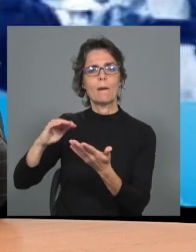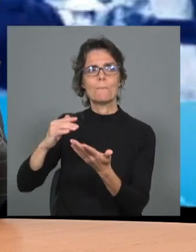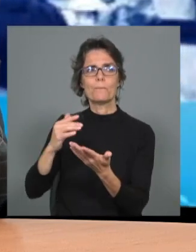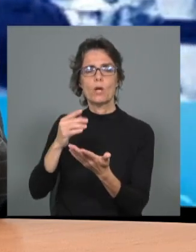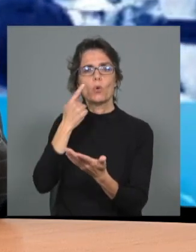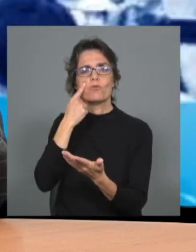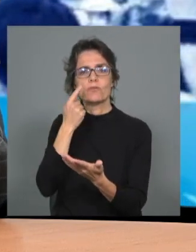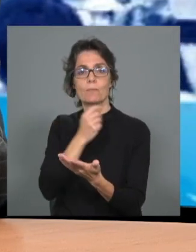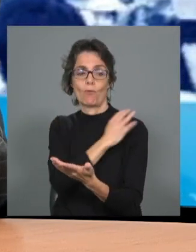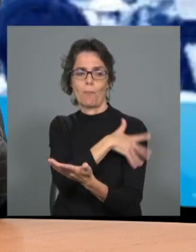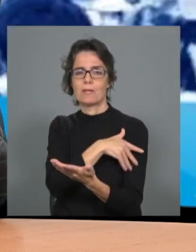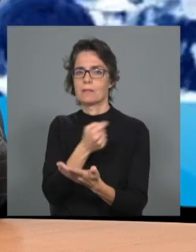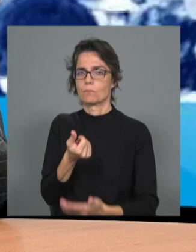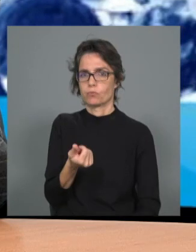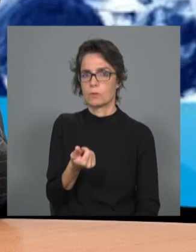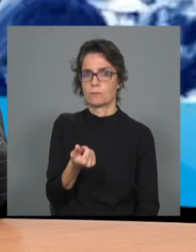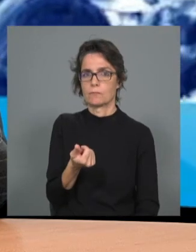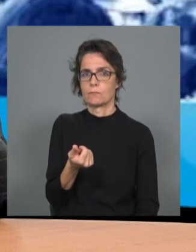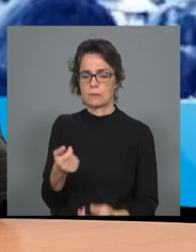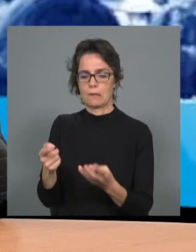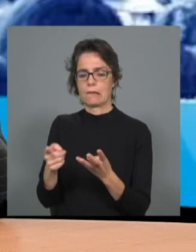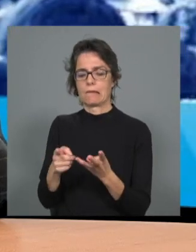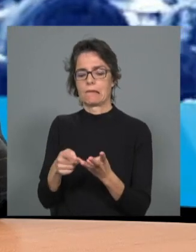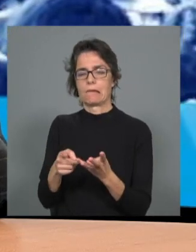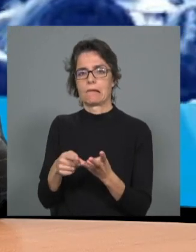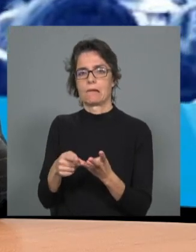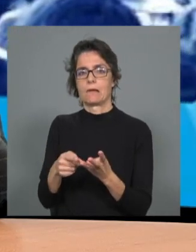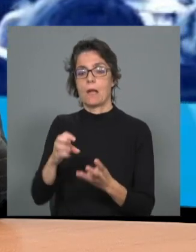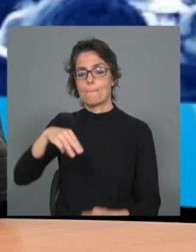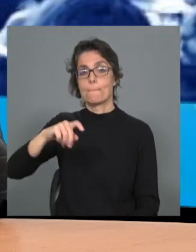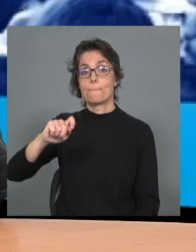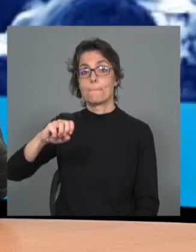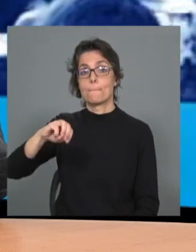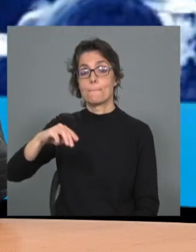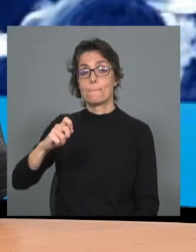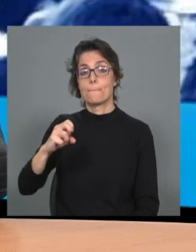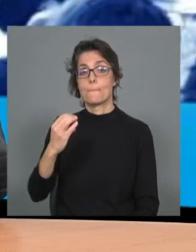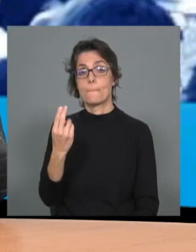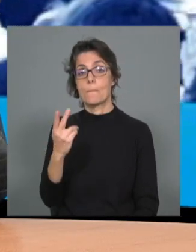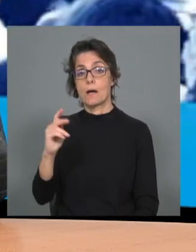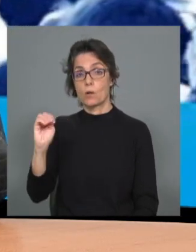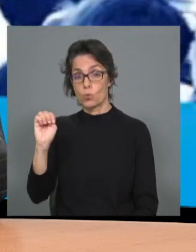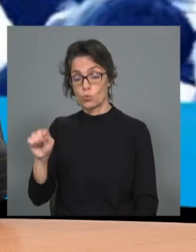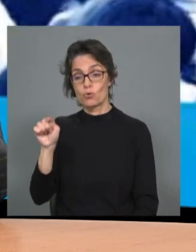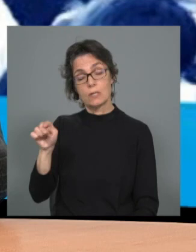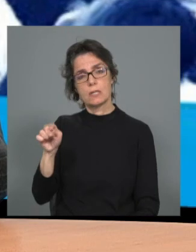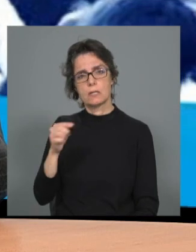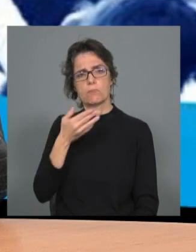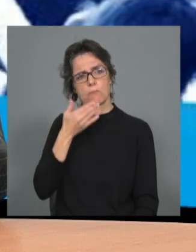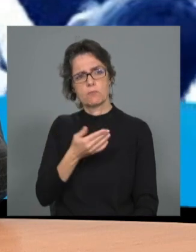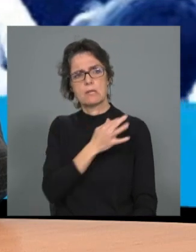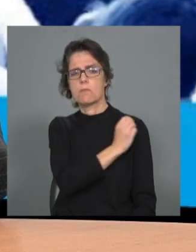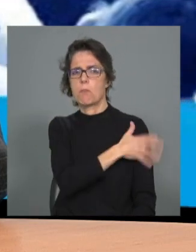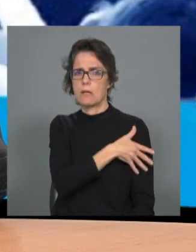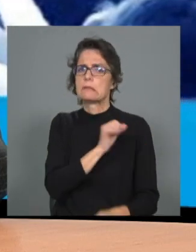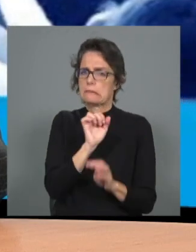palestinense, e Marcos tem, mesmo que tenha uma experiência da Palestina como companheiro de Paulo